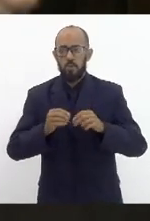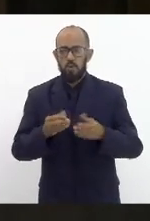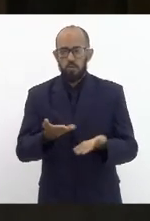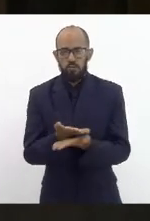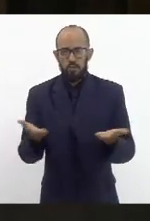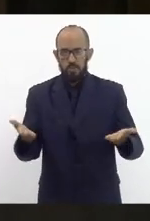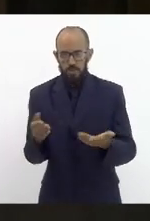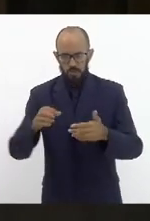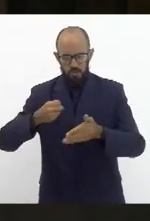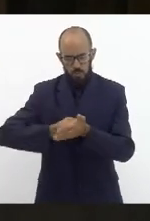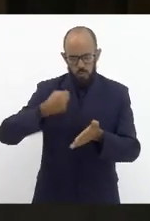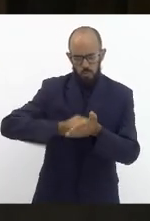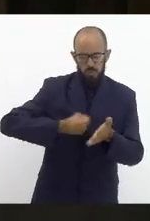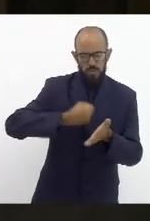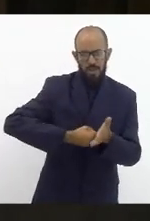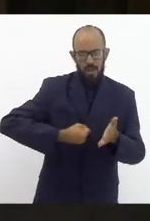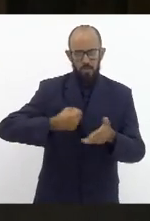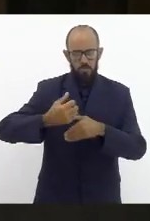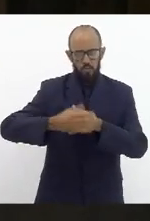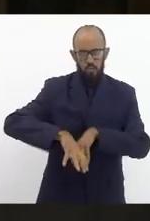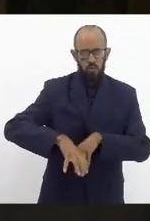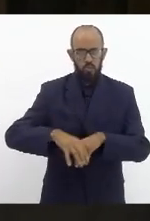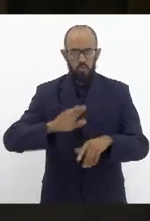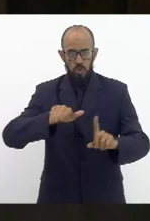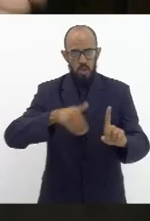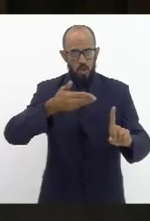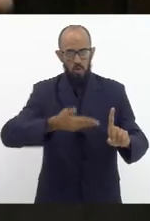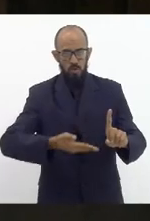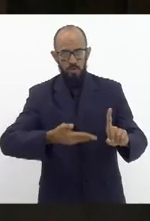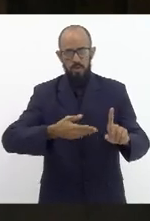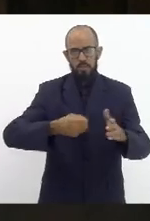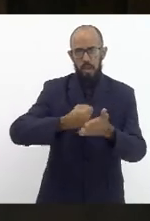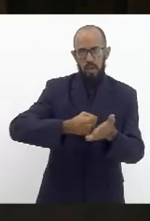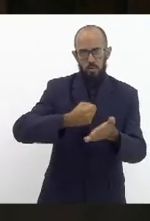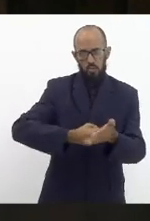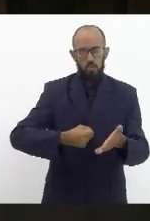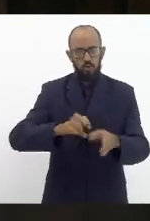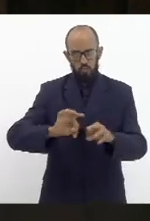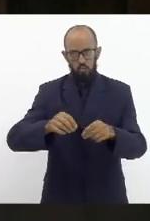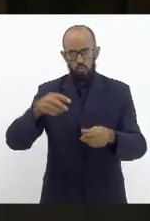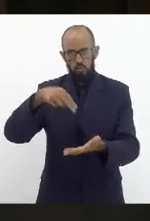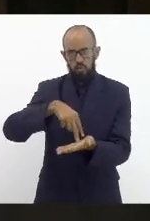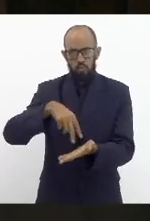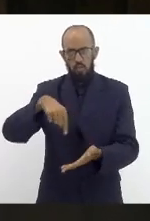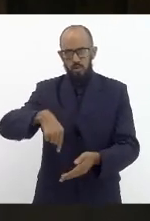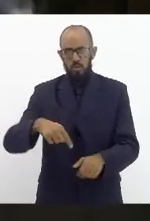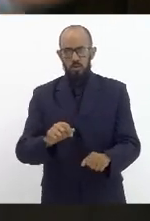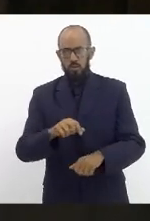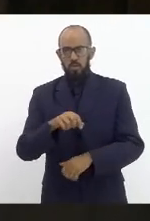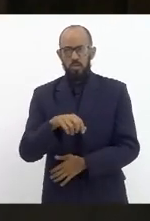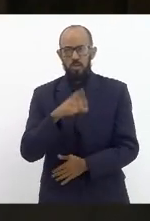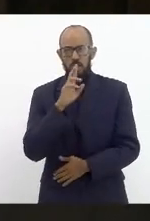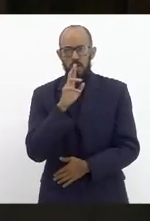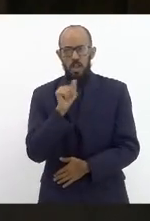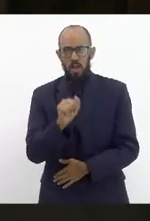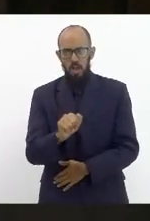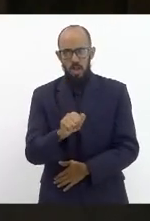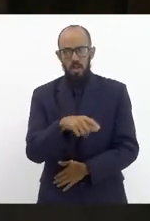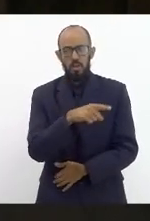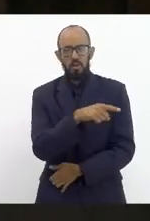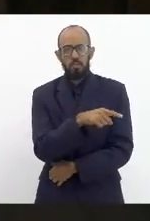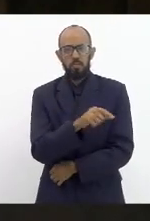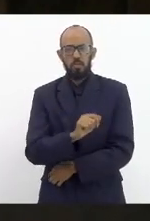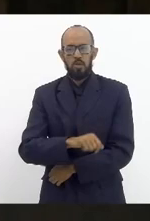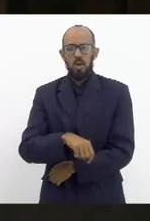aí a disputa do concurso reconhecessem a luta destes deputados que estão aqui. Deputado Carlos Augusto, Amorim, Marta Rocha,